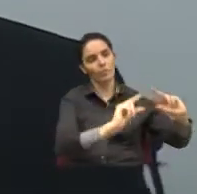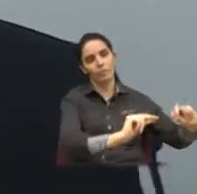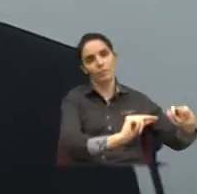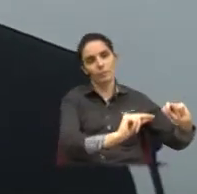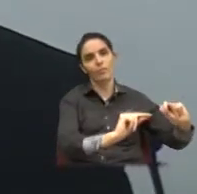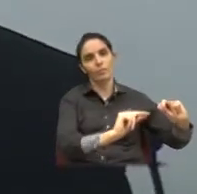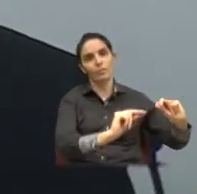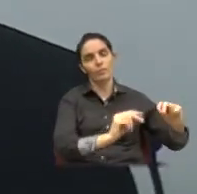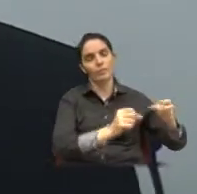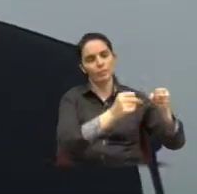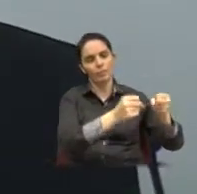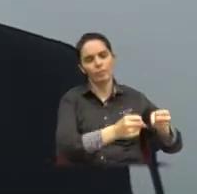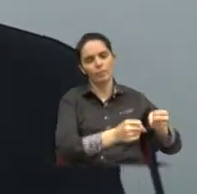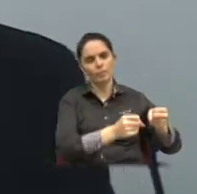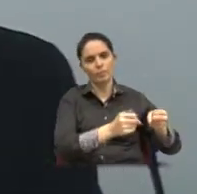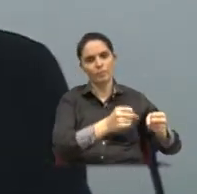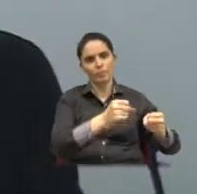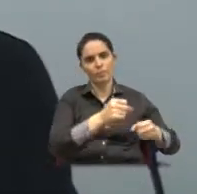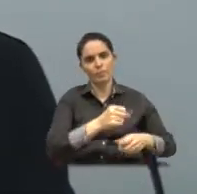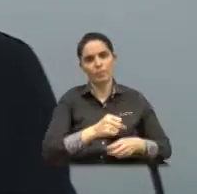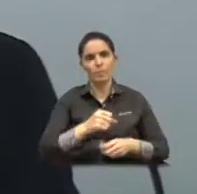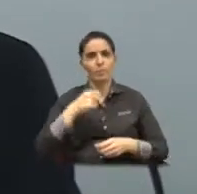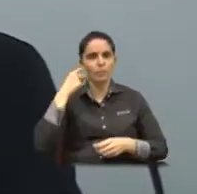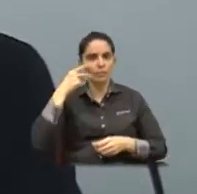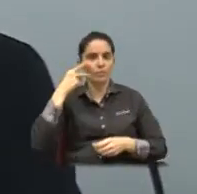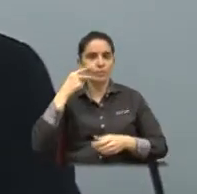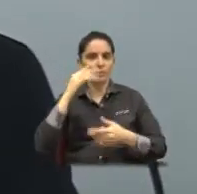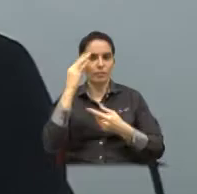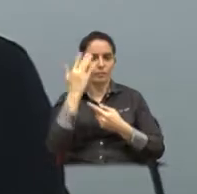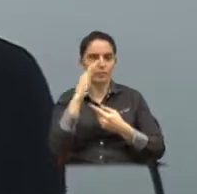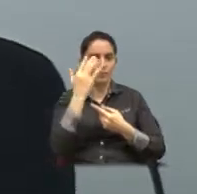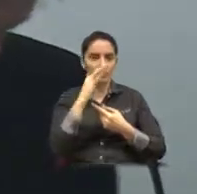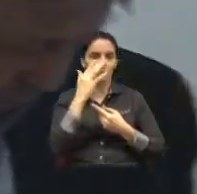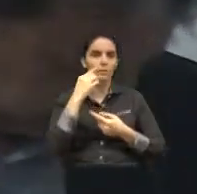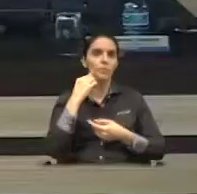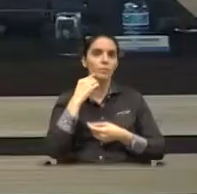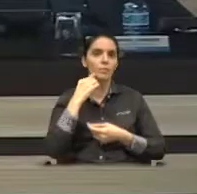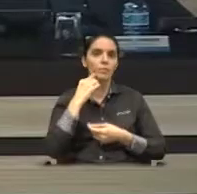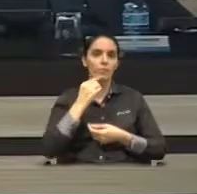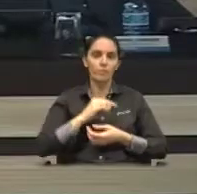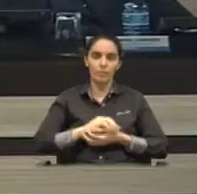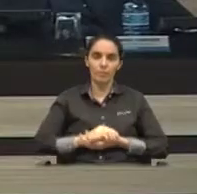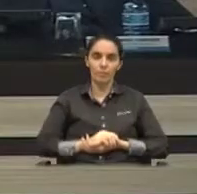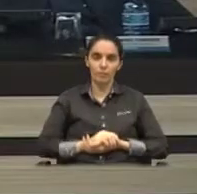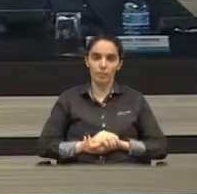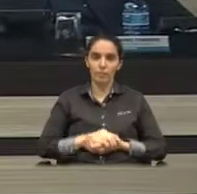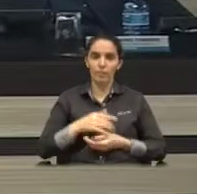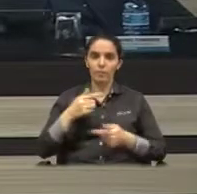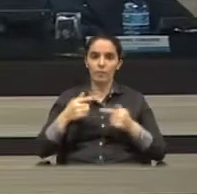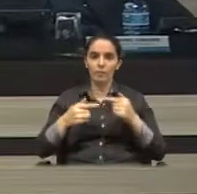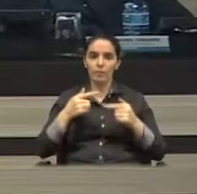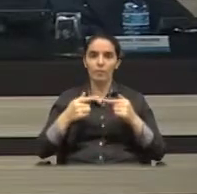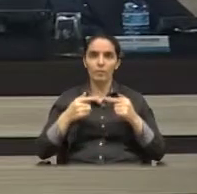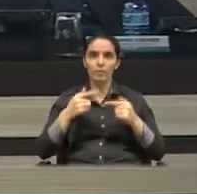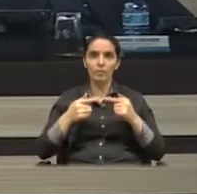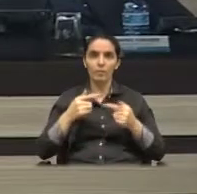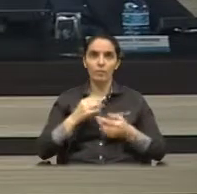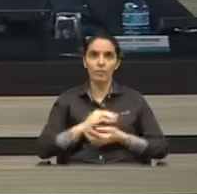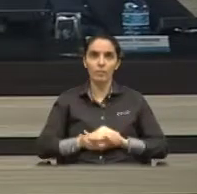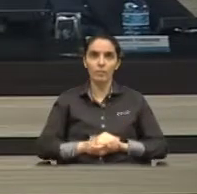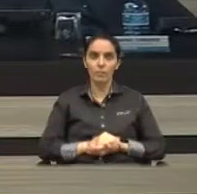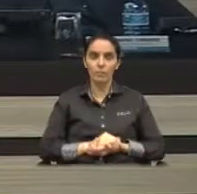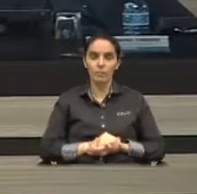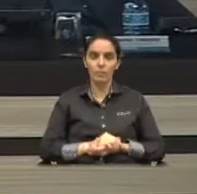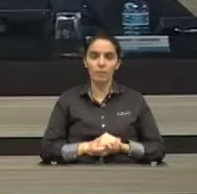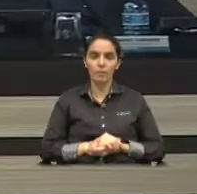do Poder Legislativo. Parabéns, vereador Cleiton. Continue a discussão. Gostaria, presidente. Também.